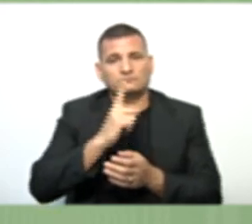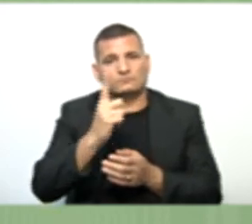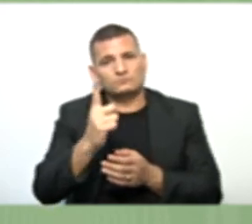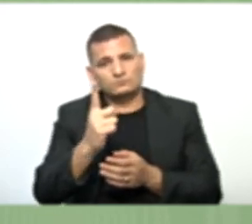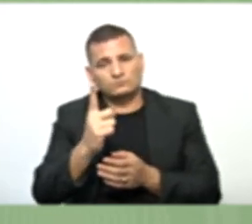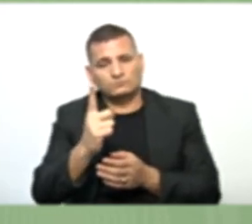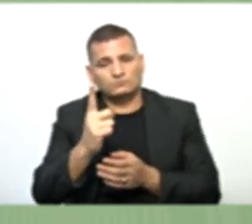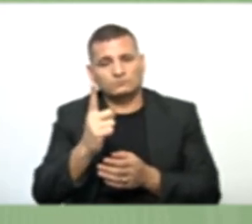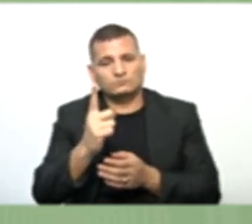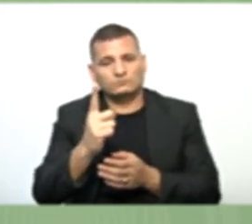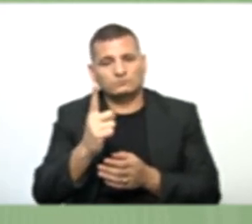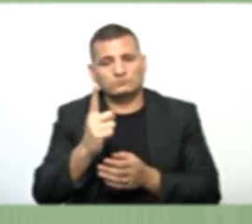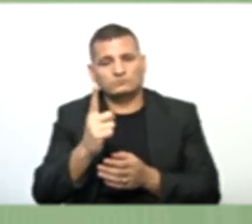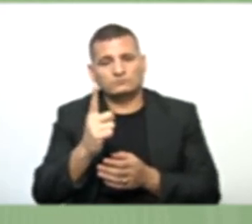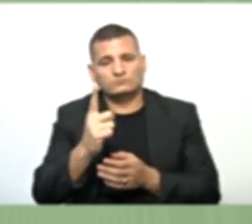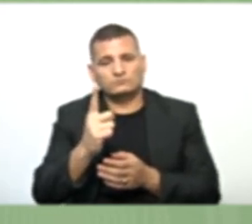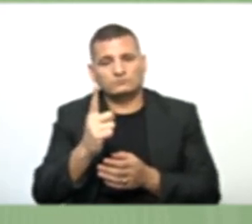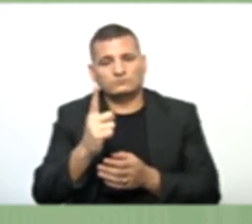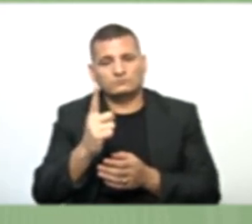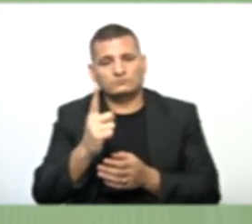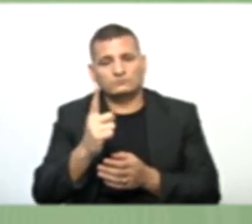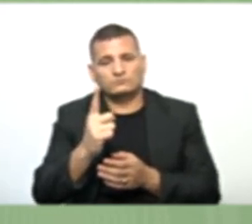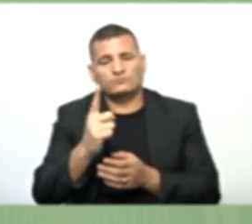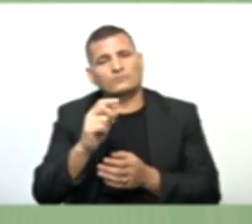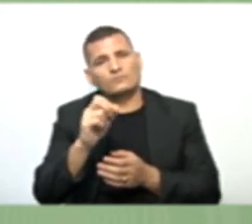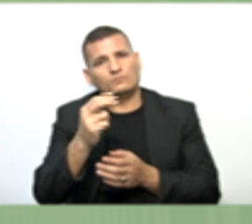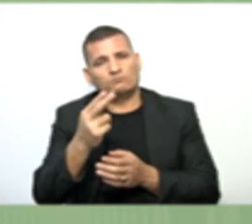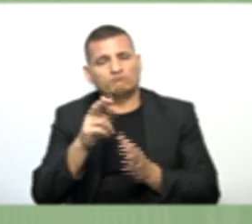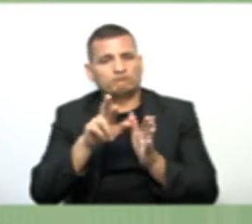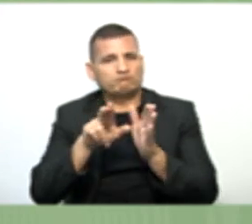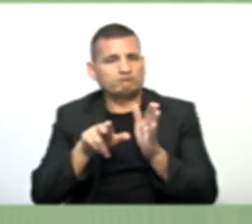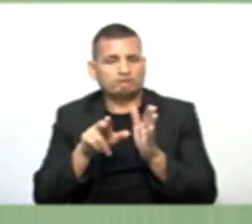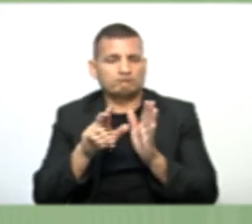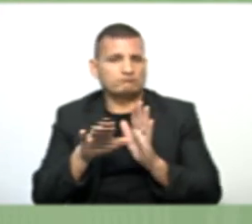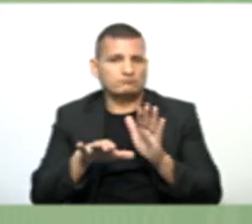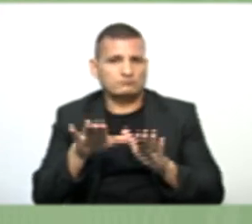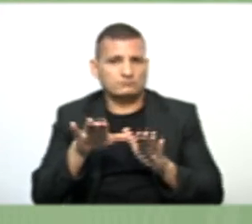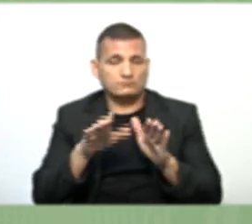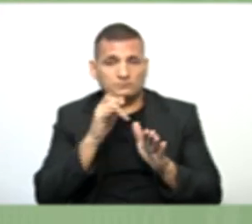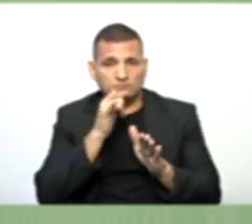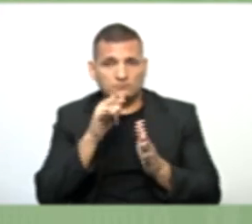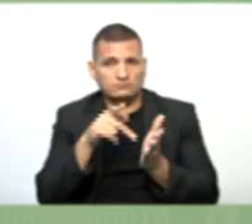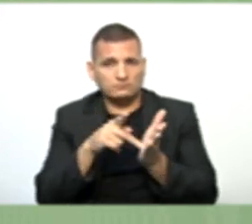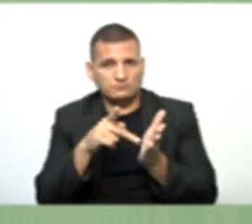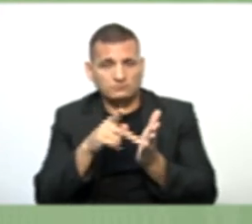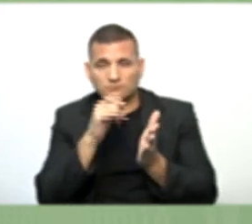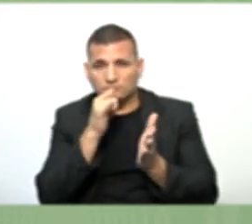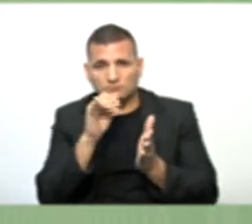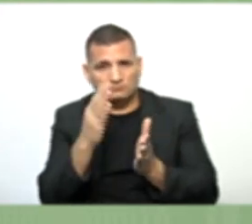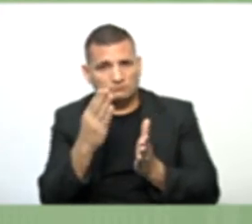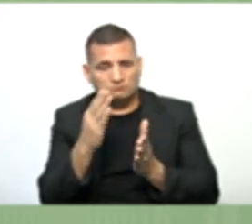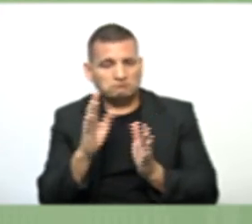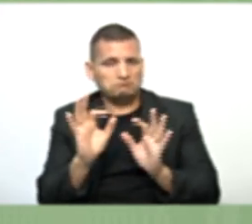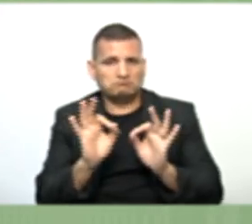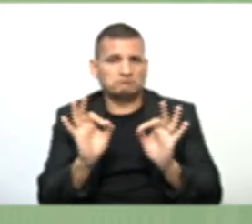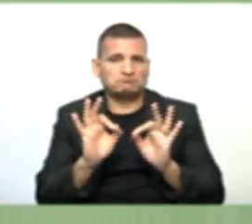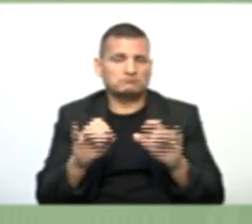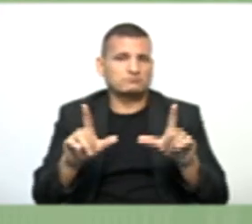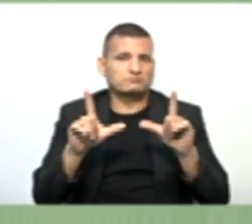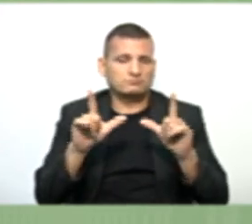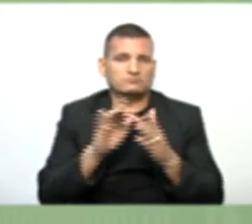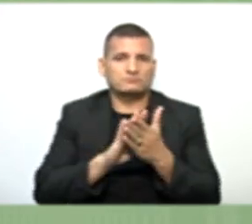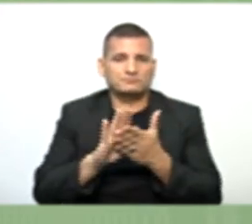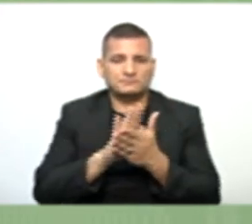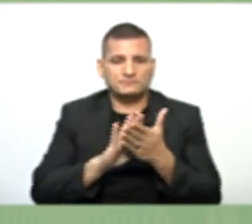comandos que podem ser executados se a condição for verdadeira. Se for falsa, nada acontece. Nesse